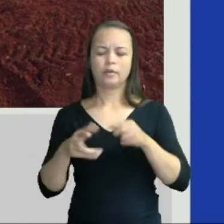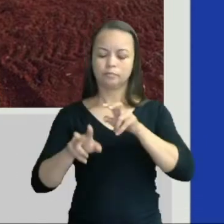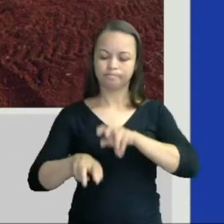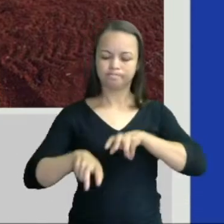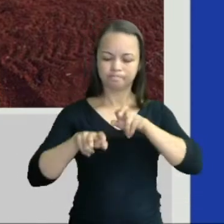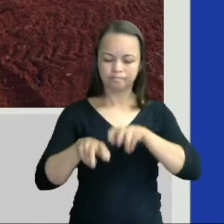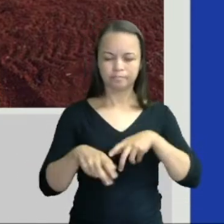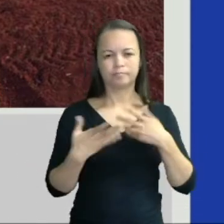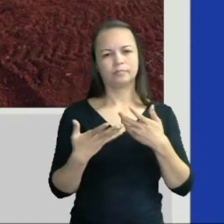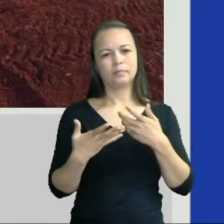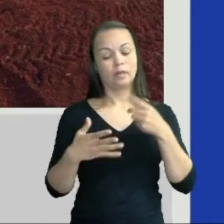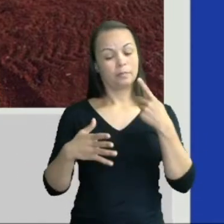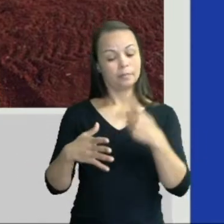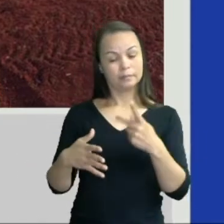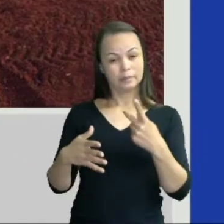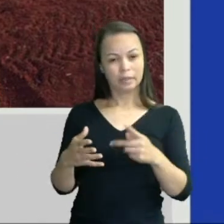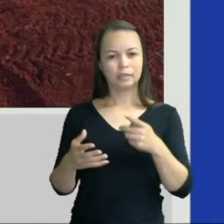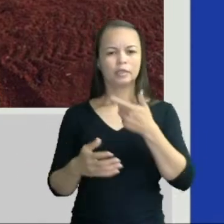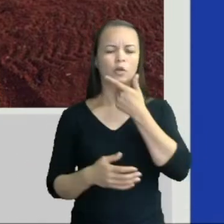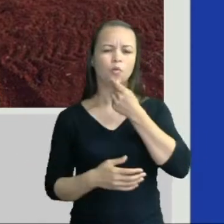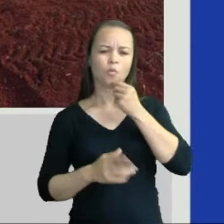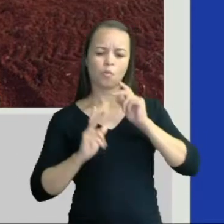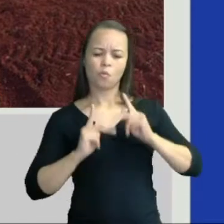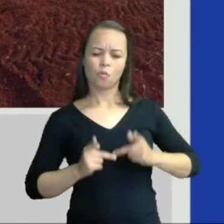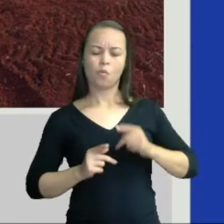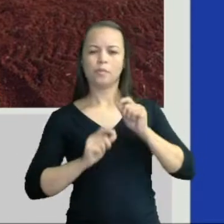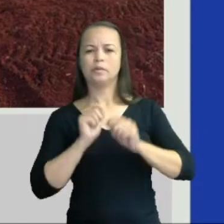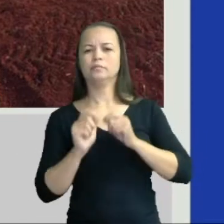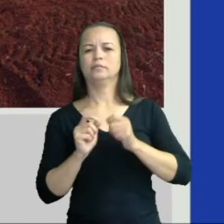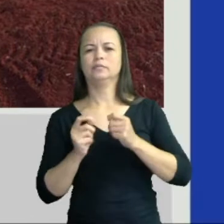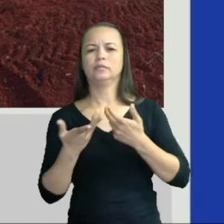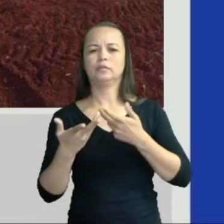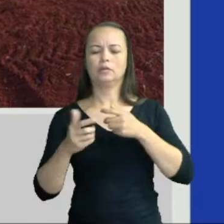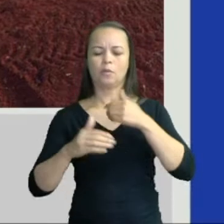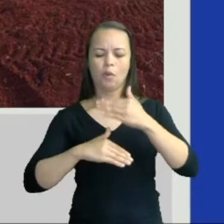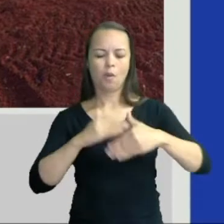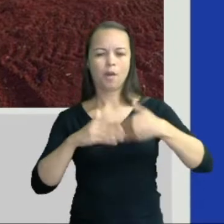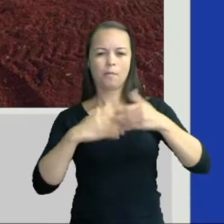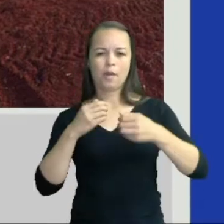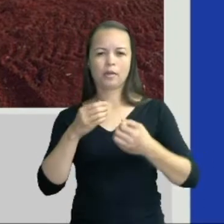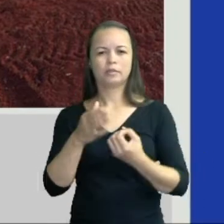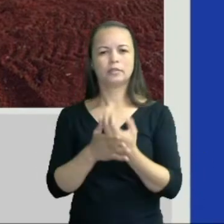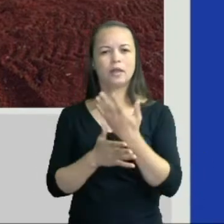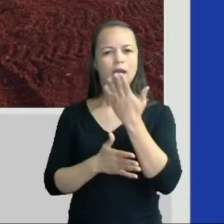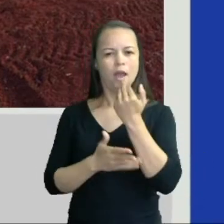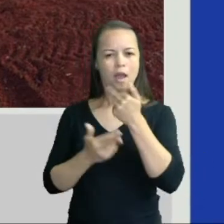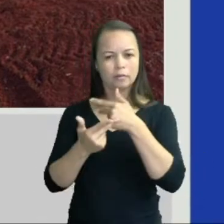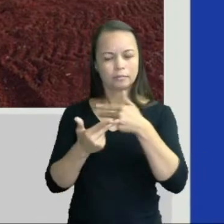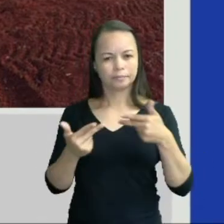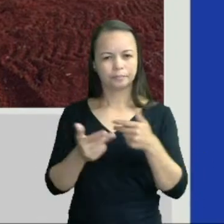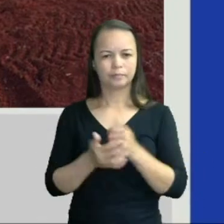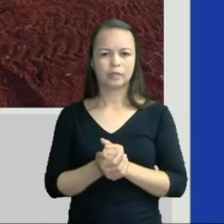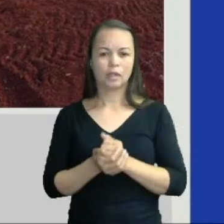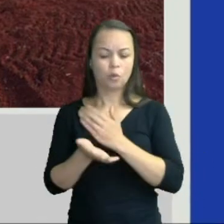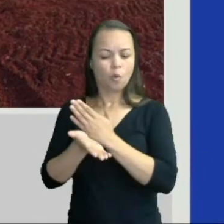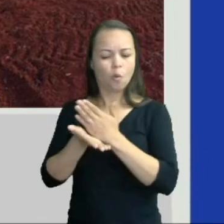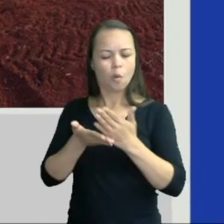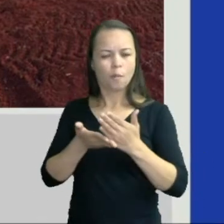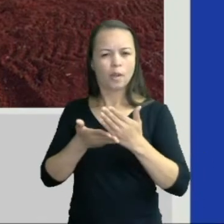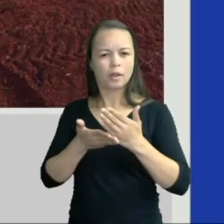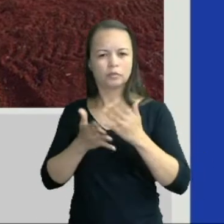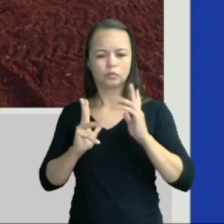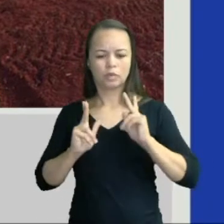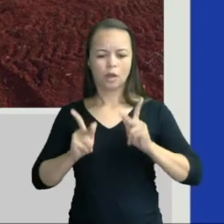dele que o ser humano, homem, produz boa parte dos alimentos. Desde o início da humanidade, o ser